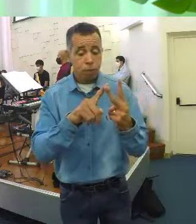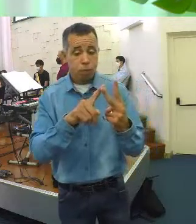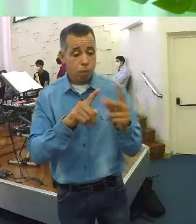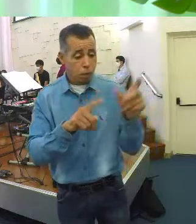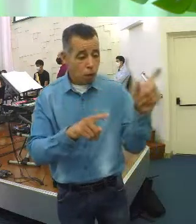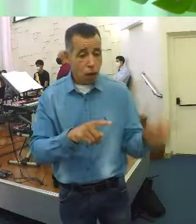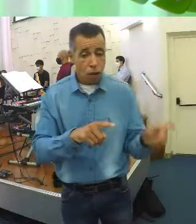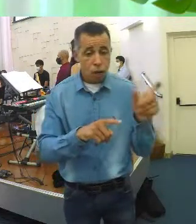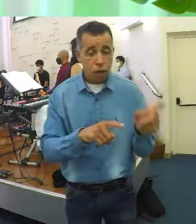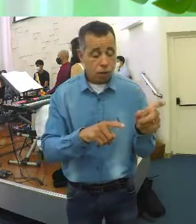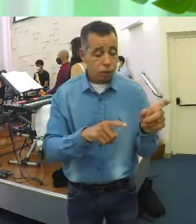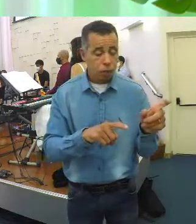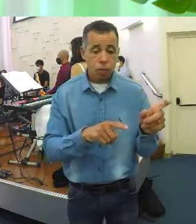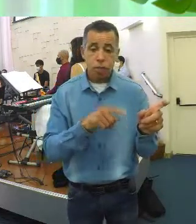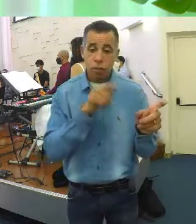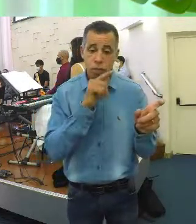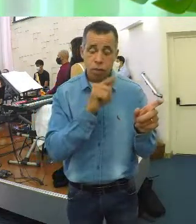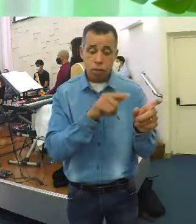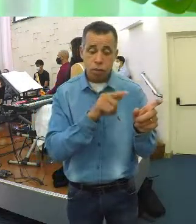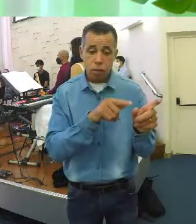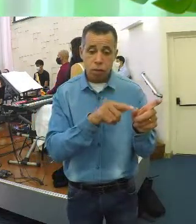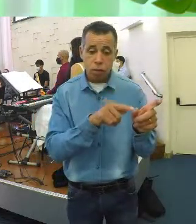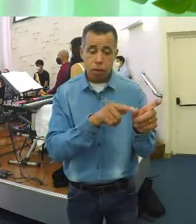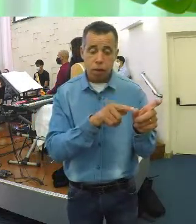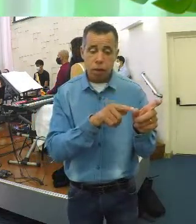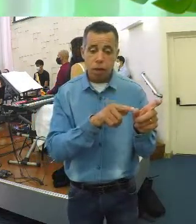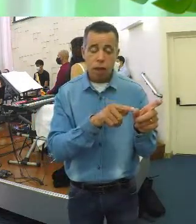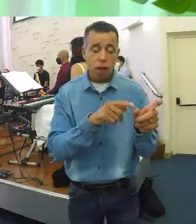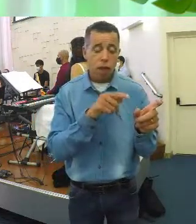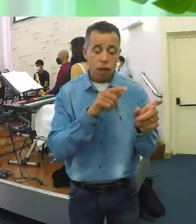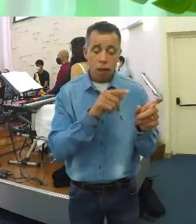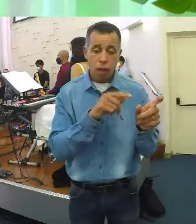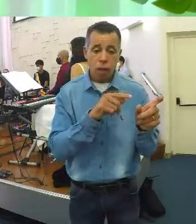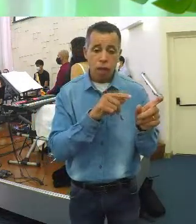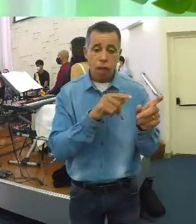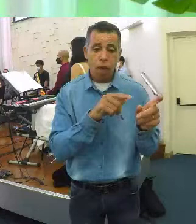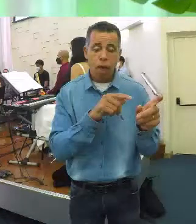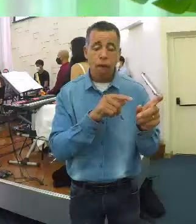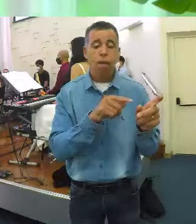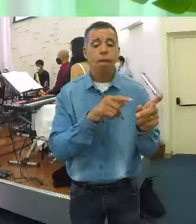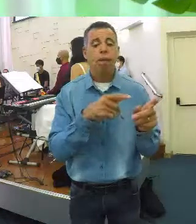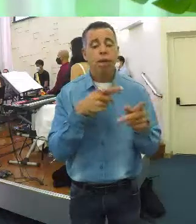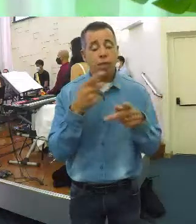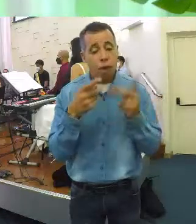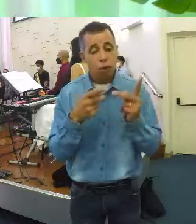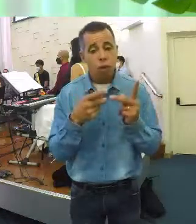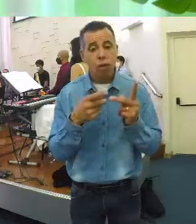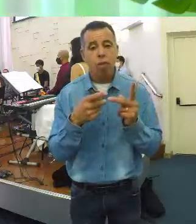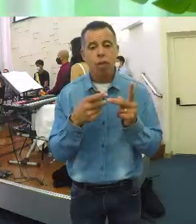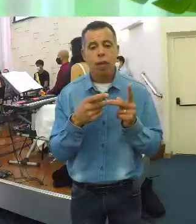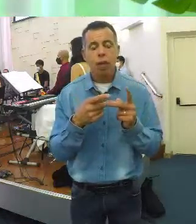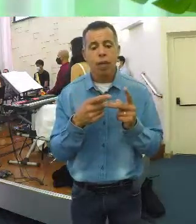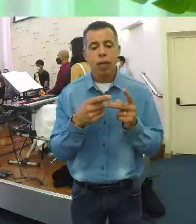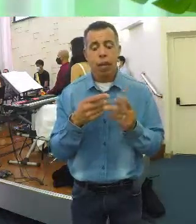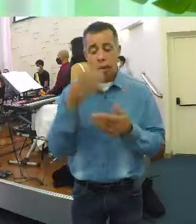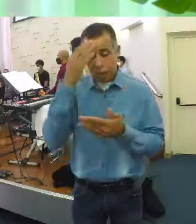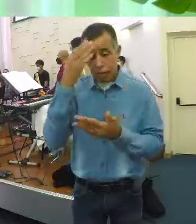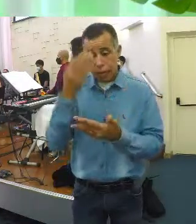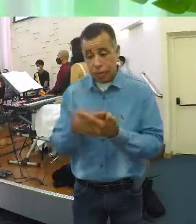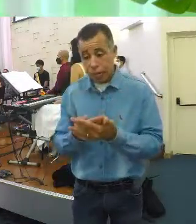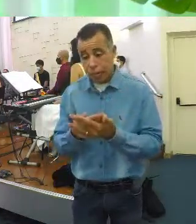persuadiam judeus e os tementes a Deus, que eram os não-judeus que vinham a crer em Cristo, a